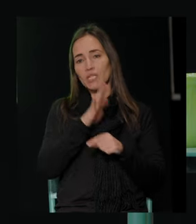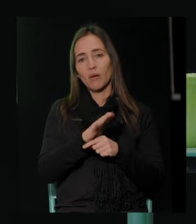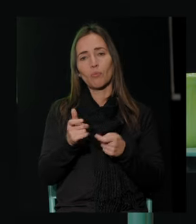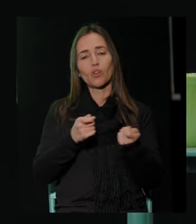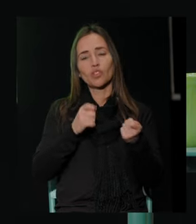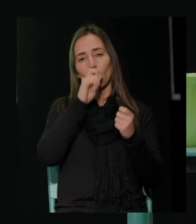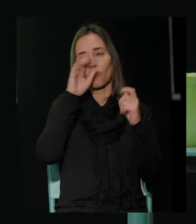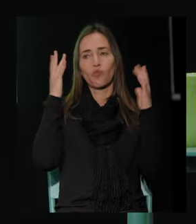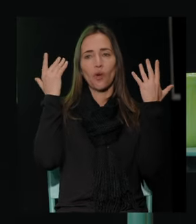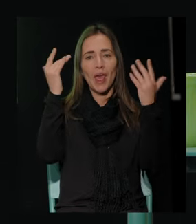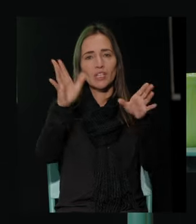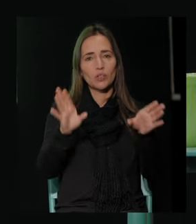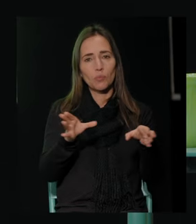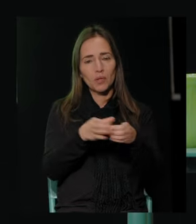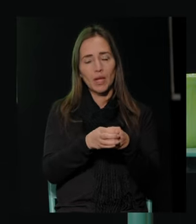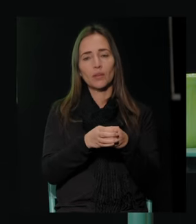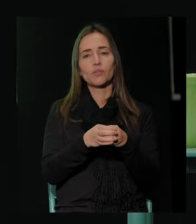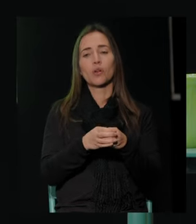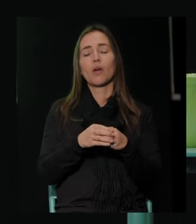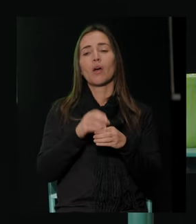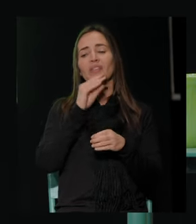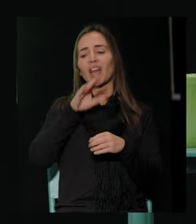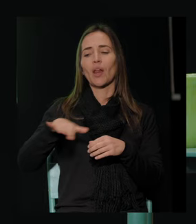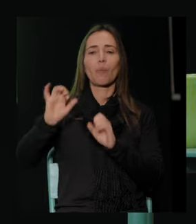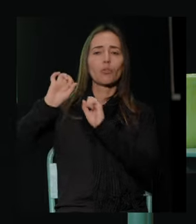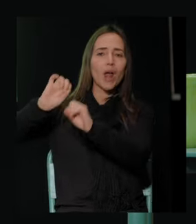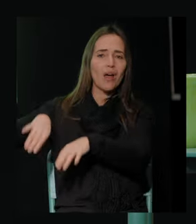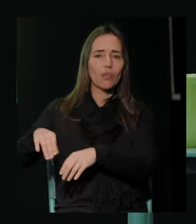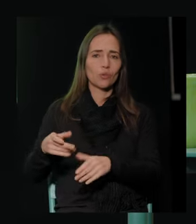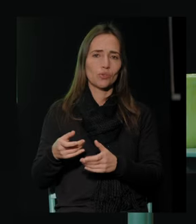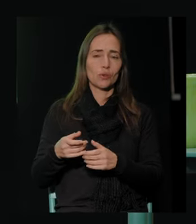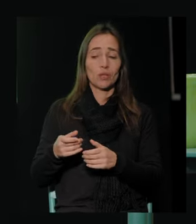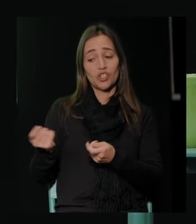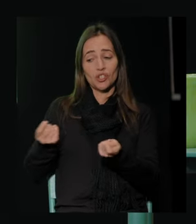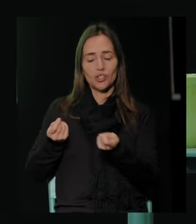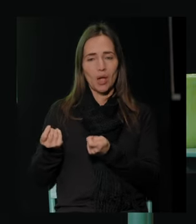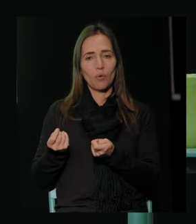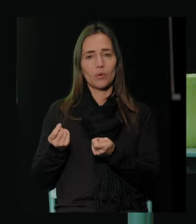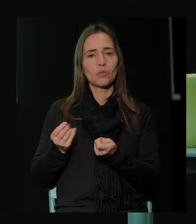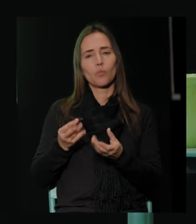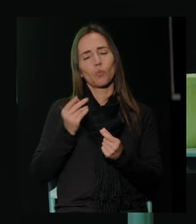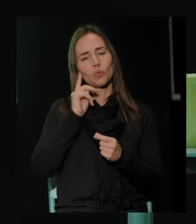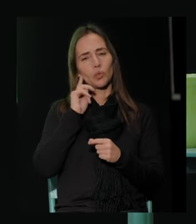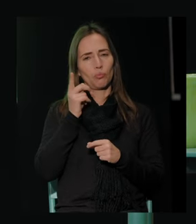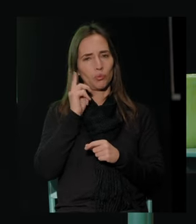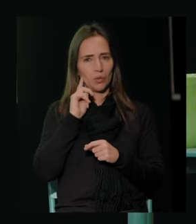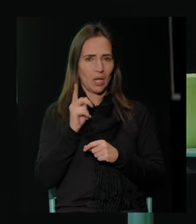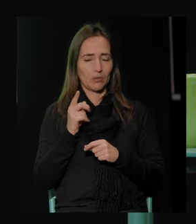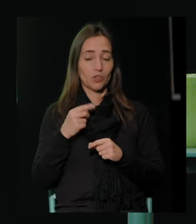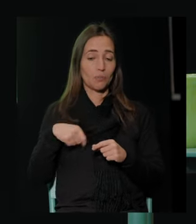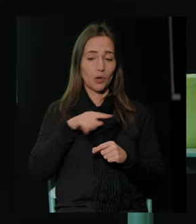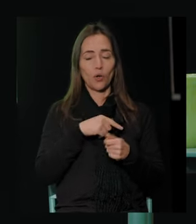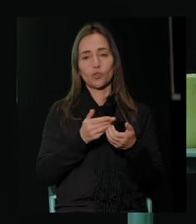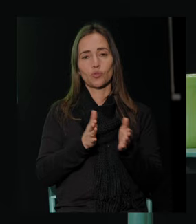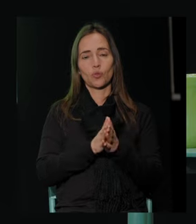florestas comunitárias, os baldios, entre outras coisas, são imperativas para conseguirmos